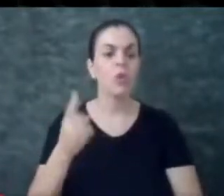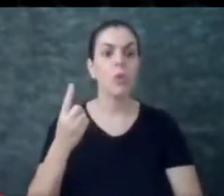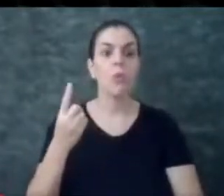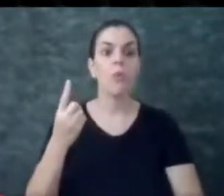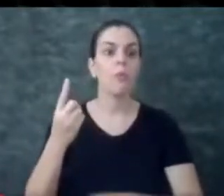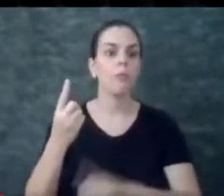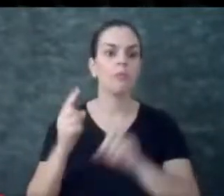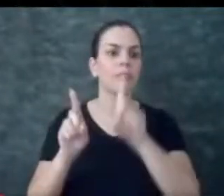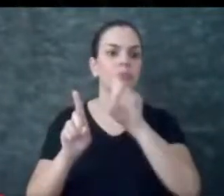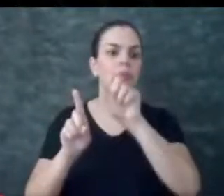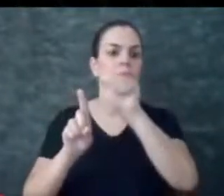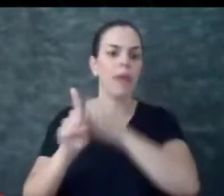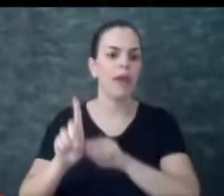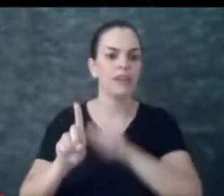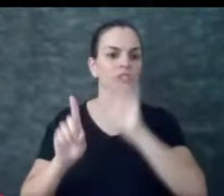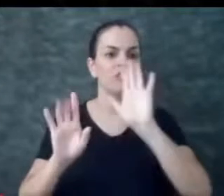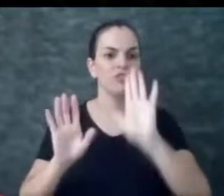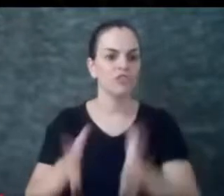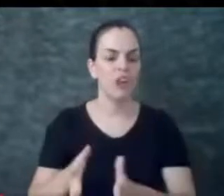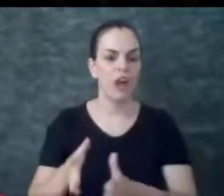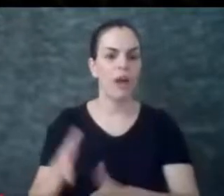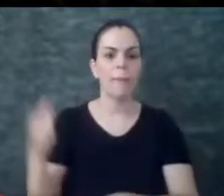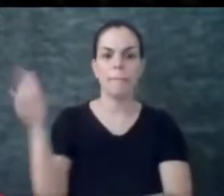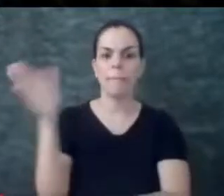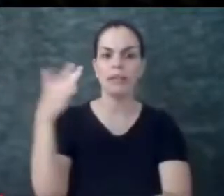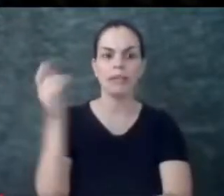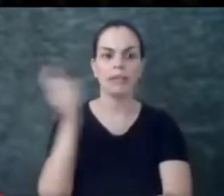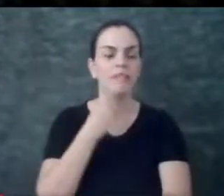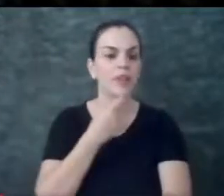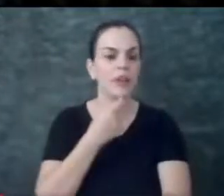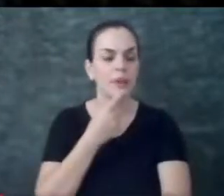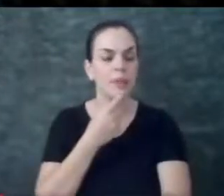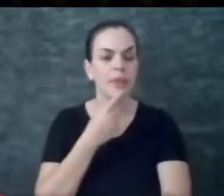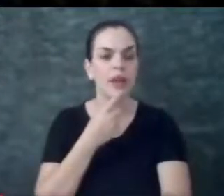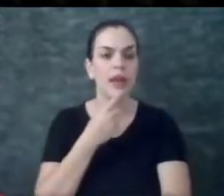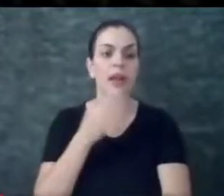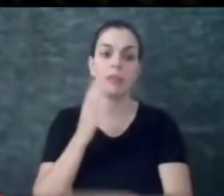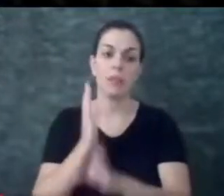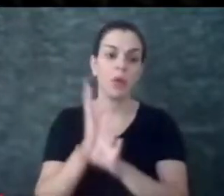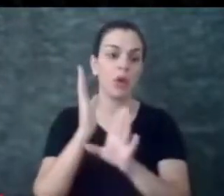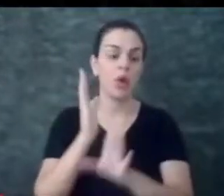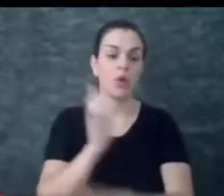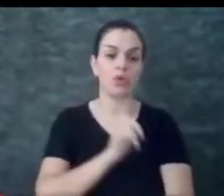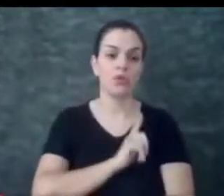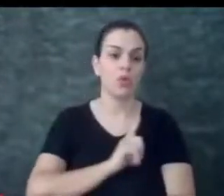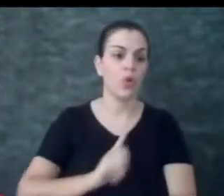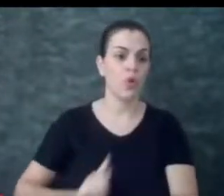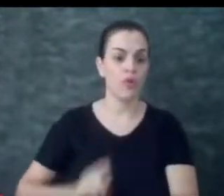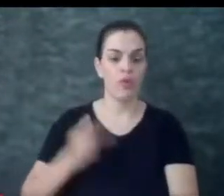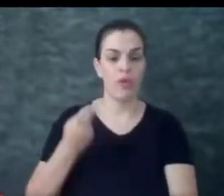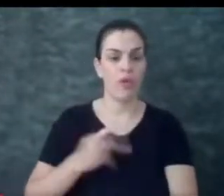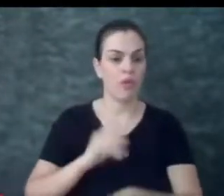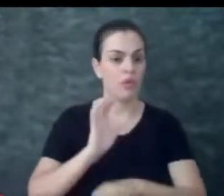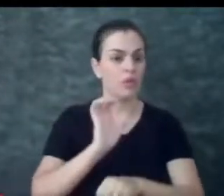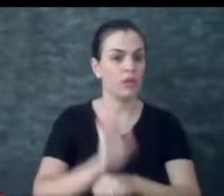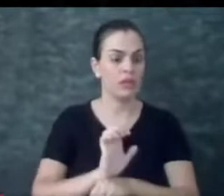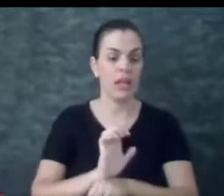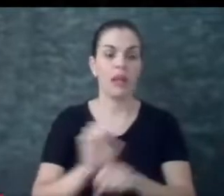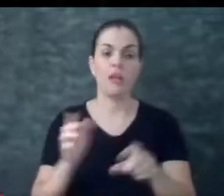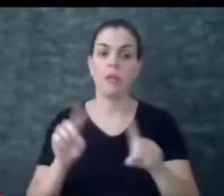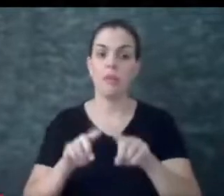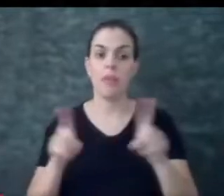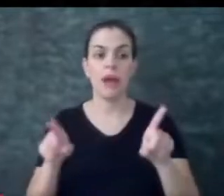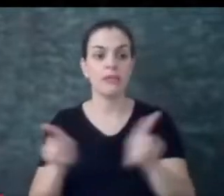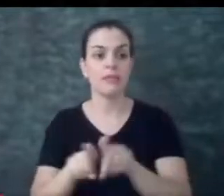numa bandeira vermelha seja por decreto inicial do Governo do Estado e há três semanas por decisão da